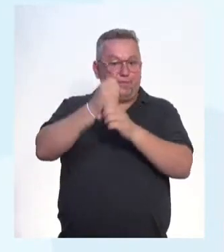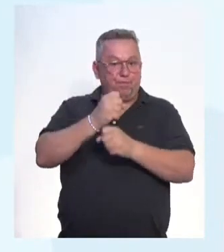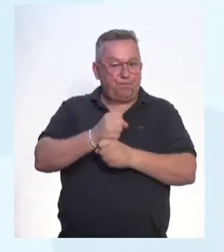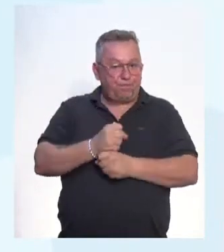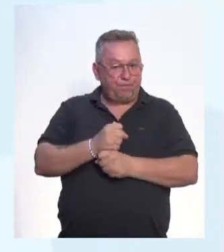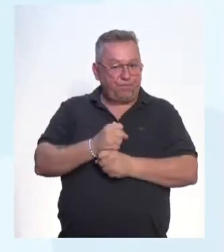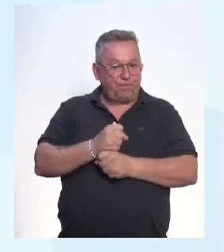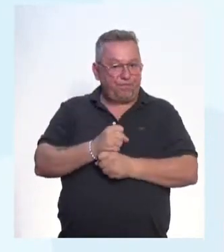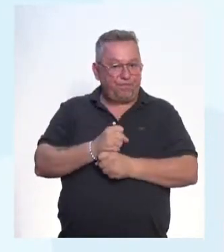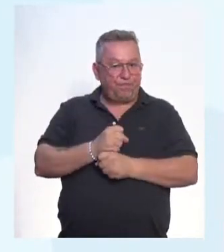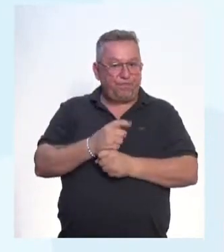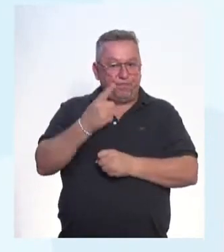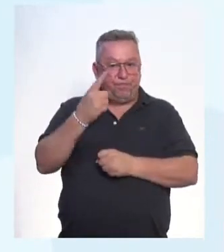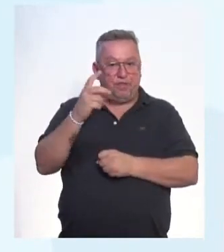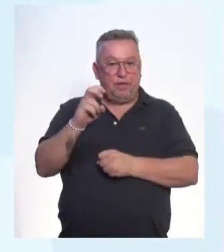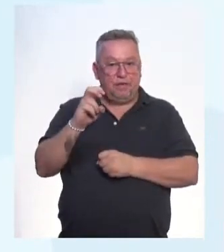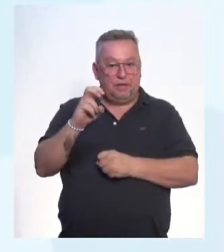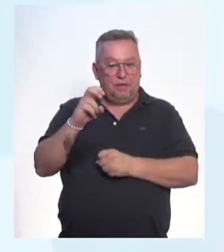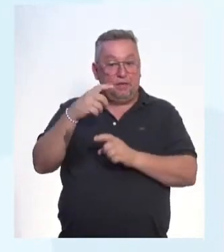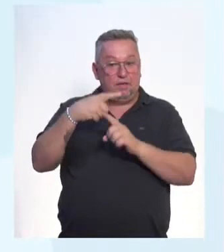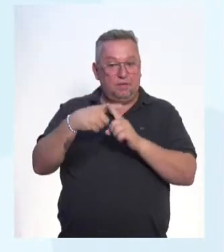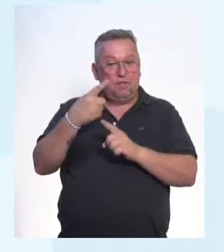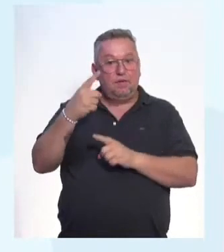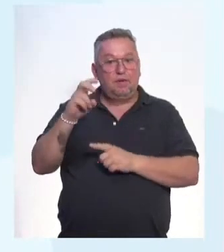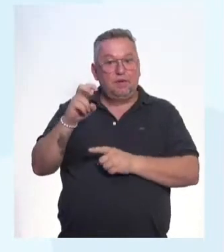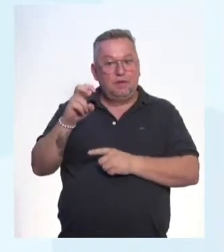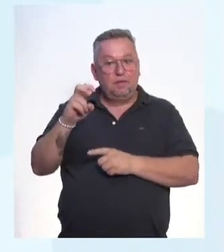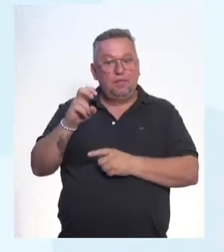continha? 15 vezes 15.